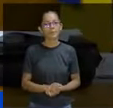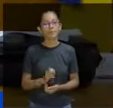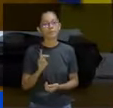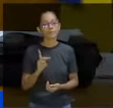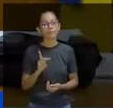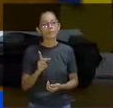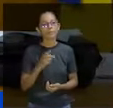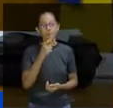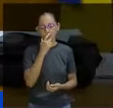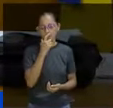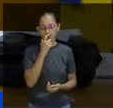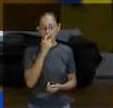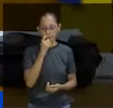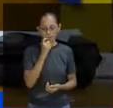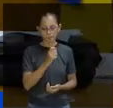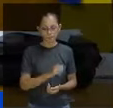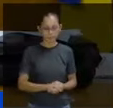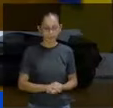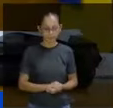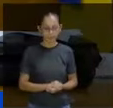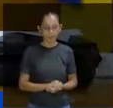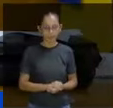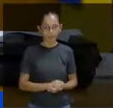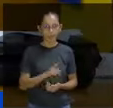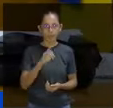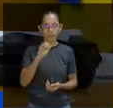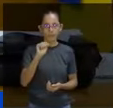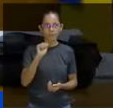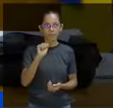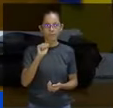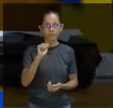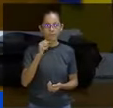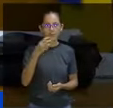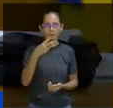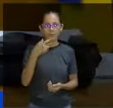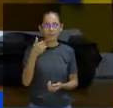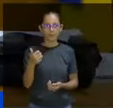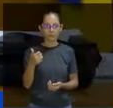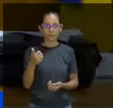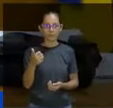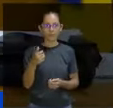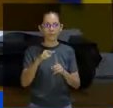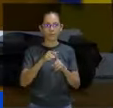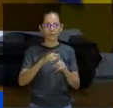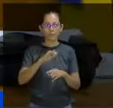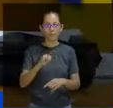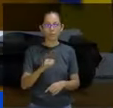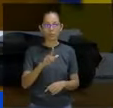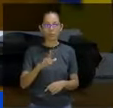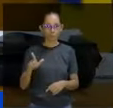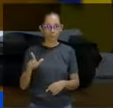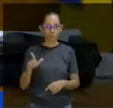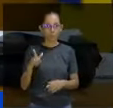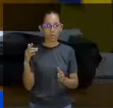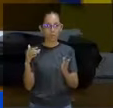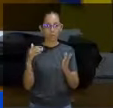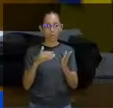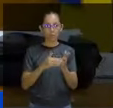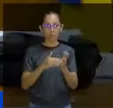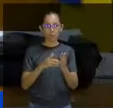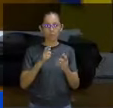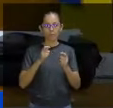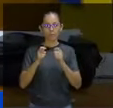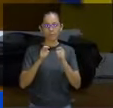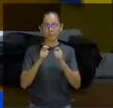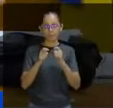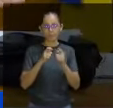pessoal? Por isso, eu vou deixar para a última sessão do dia 31 de julho, aqui, para fazer uma última sessão administrativa,